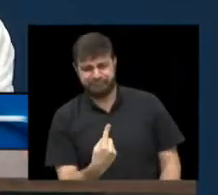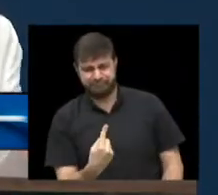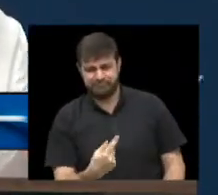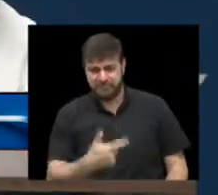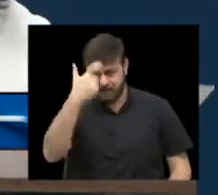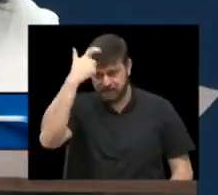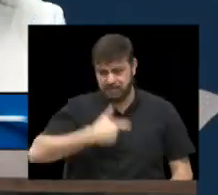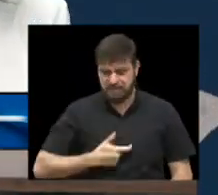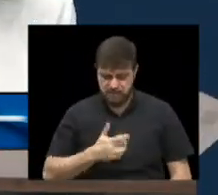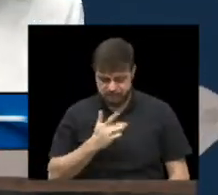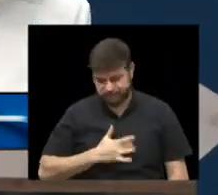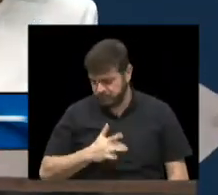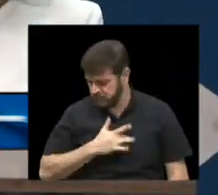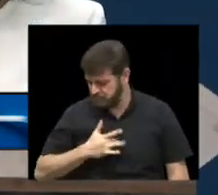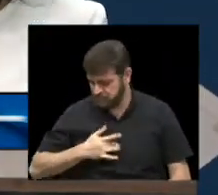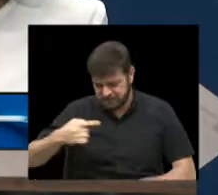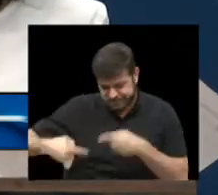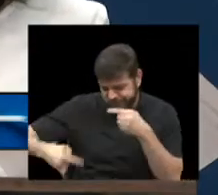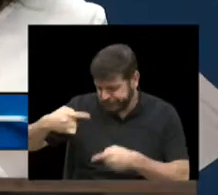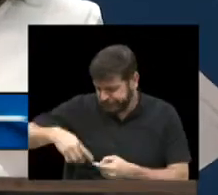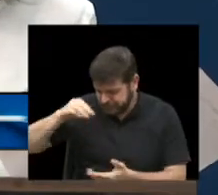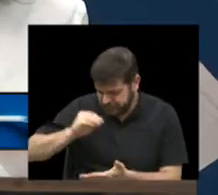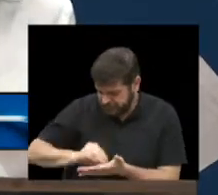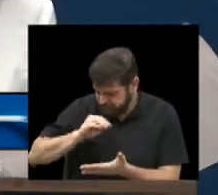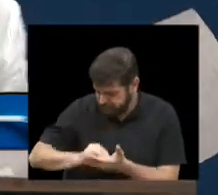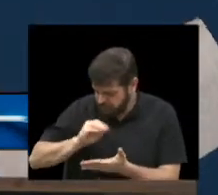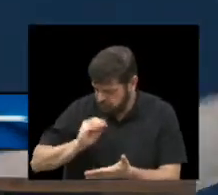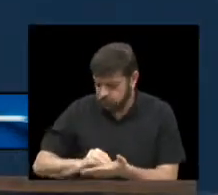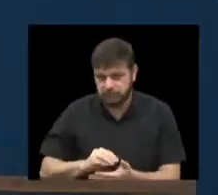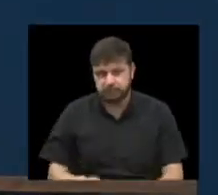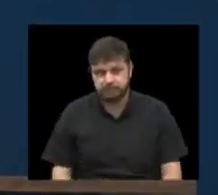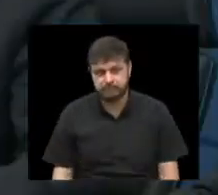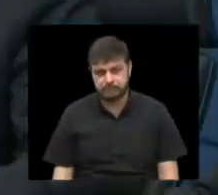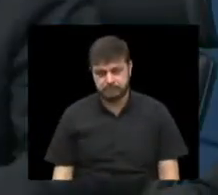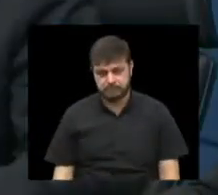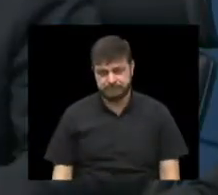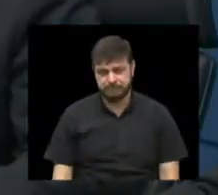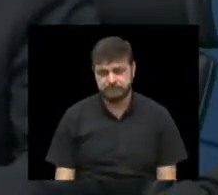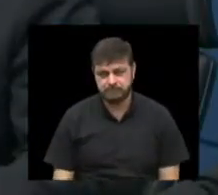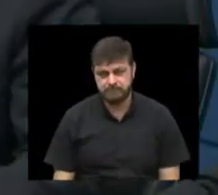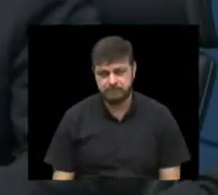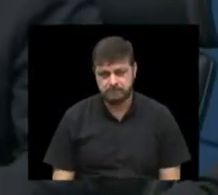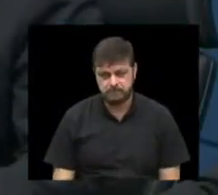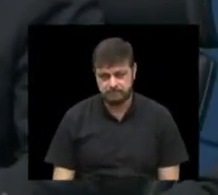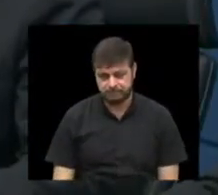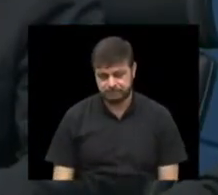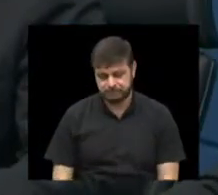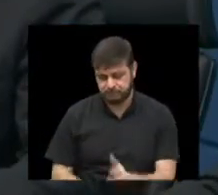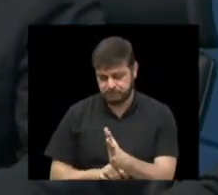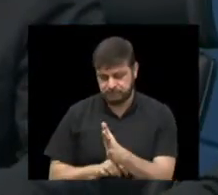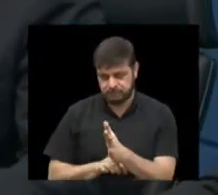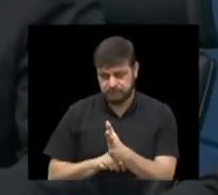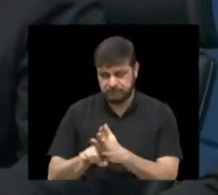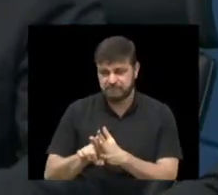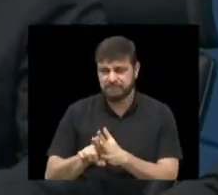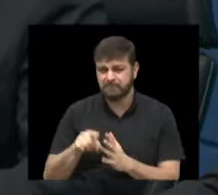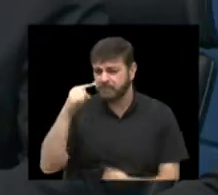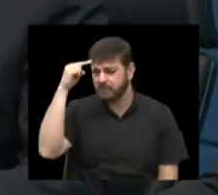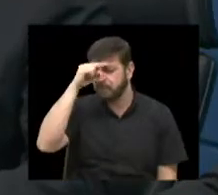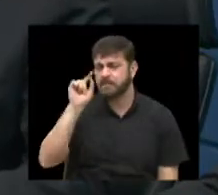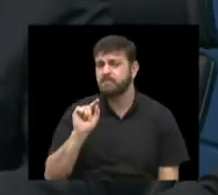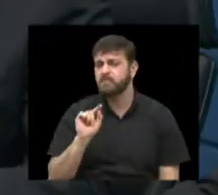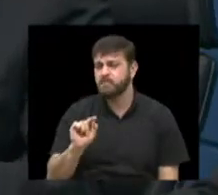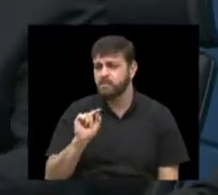a oportunidade de discutir essas questões no mérito. Muito obrigada. Obrigado, vereadora Mariana Conte. Eu consulto o vereador Felipe Marques,